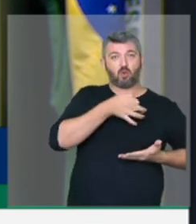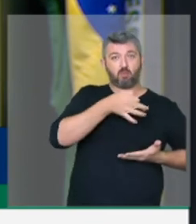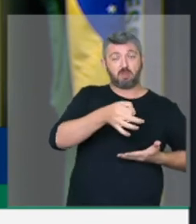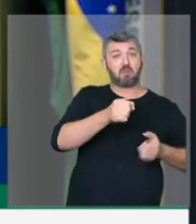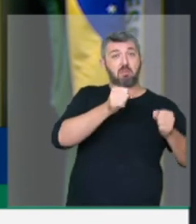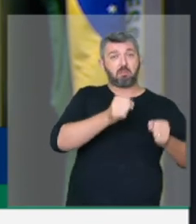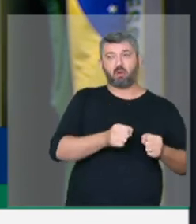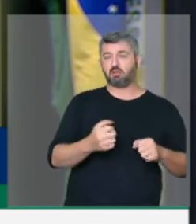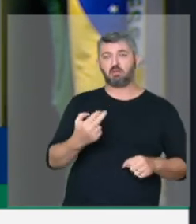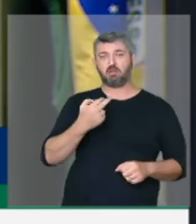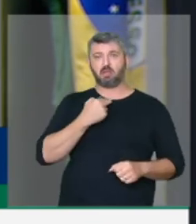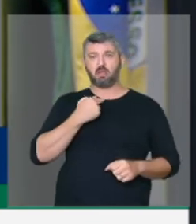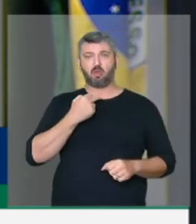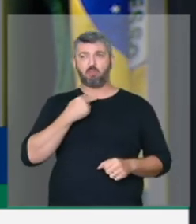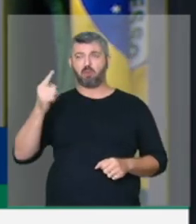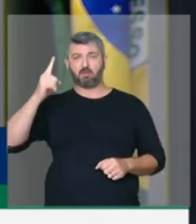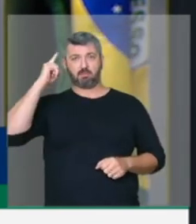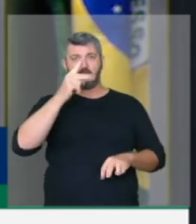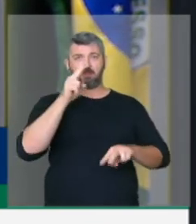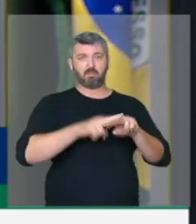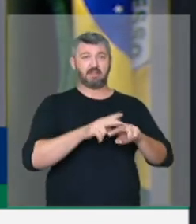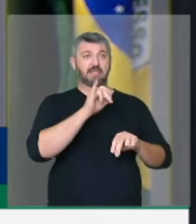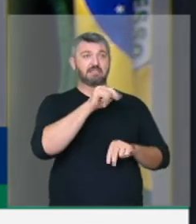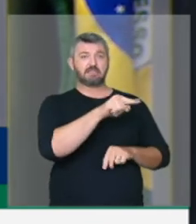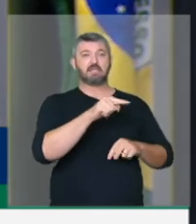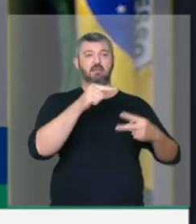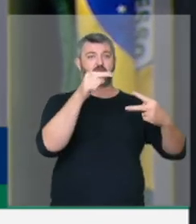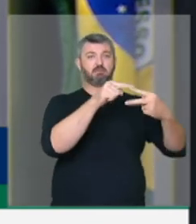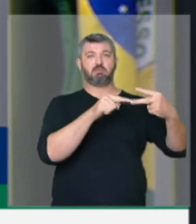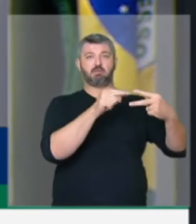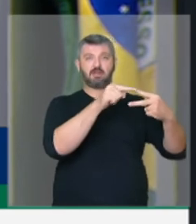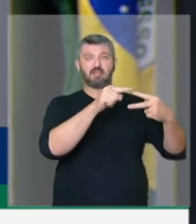impossibilidade da prisão que não seja em flagrante de crime inafiançável.